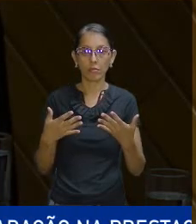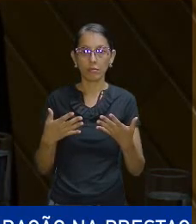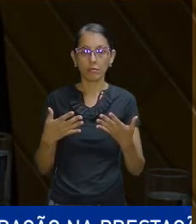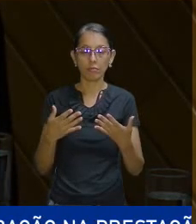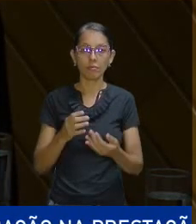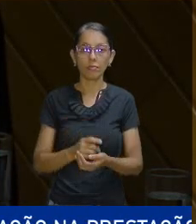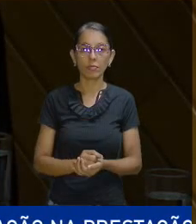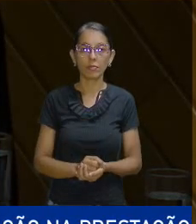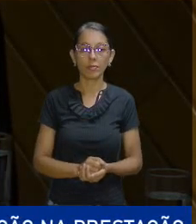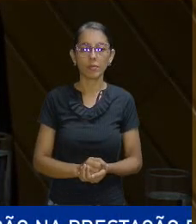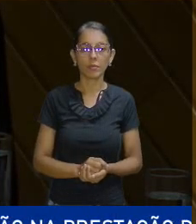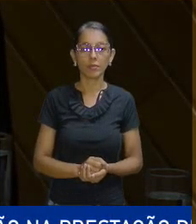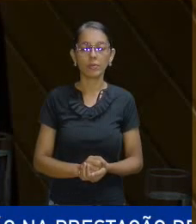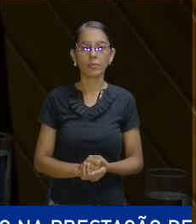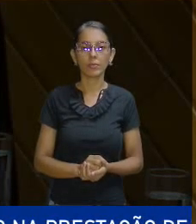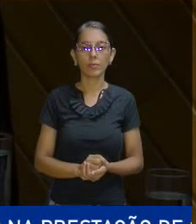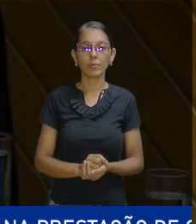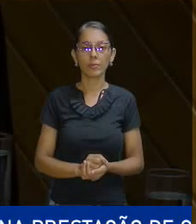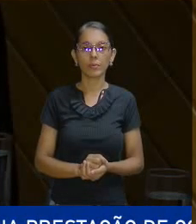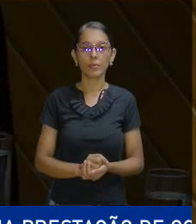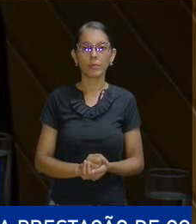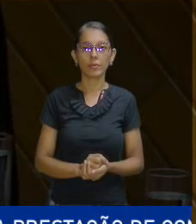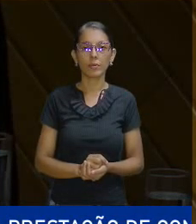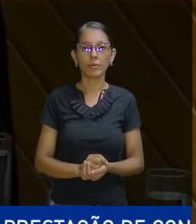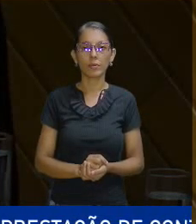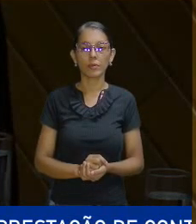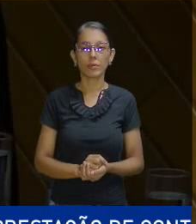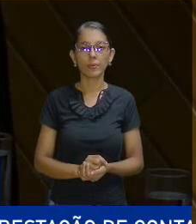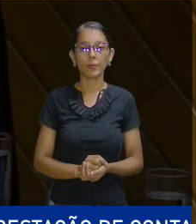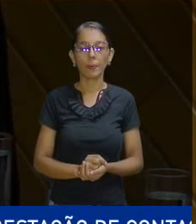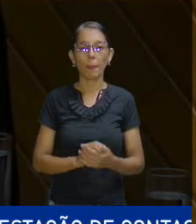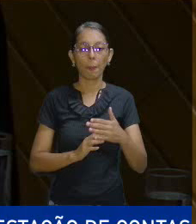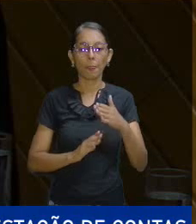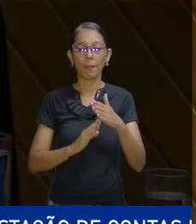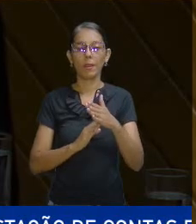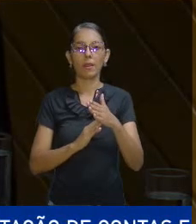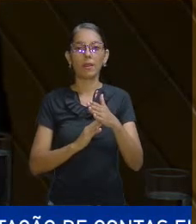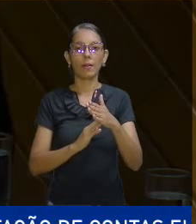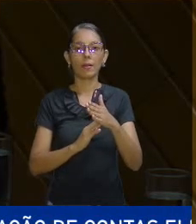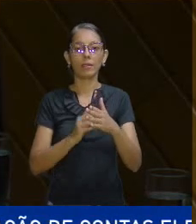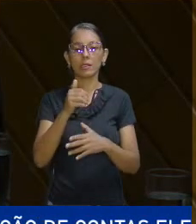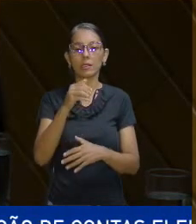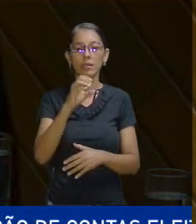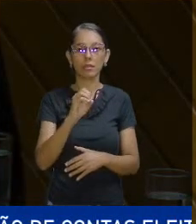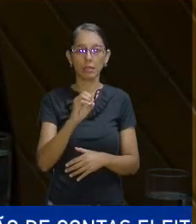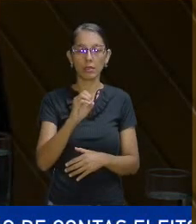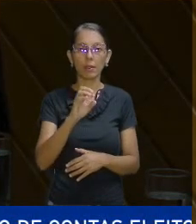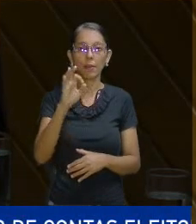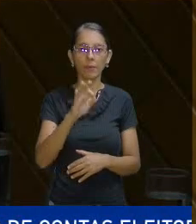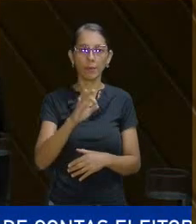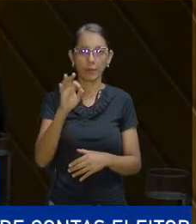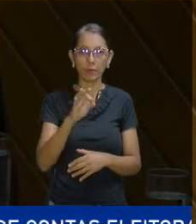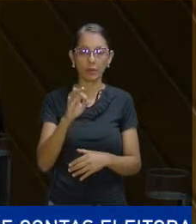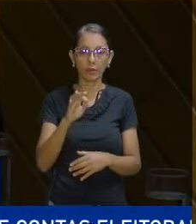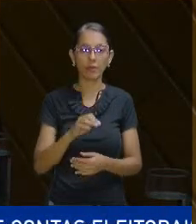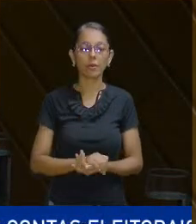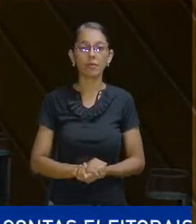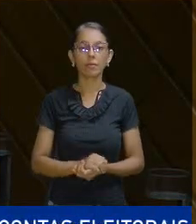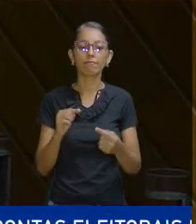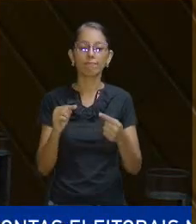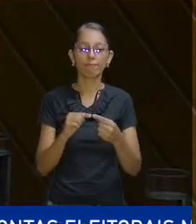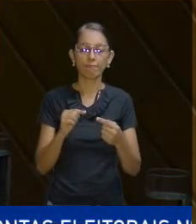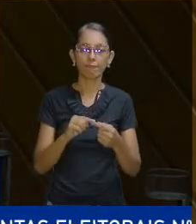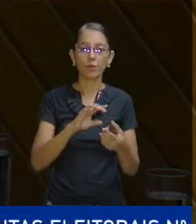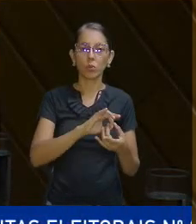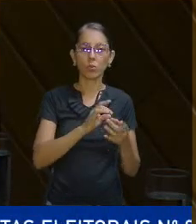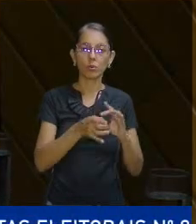a 10% tá, diante do contexto da comprovação